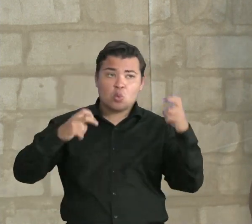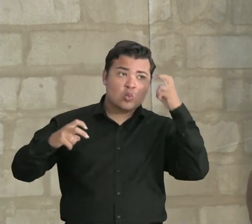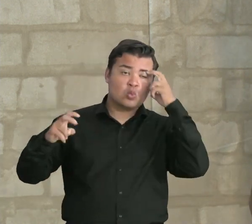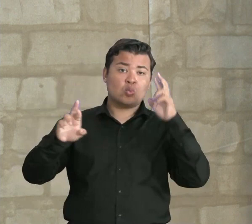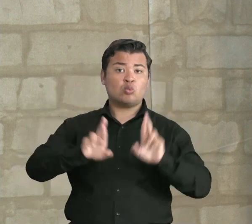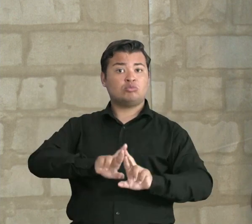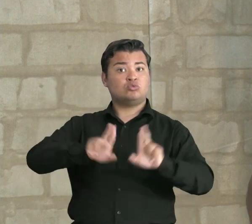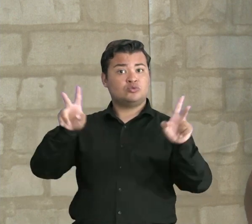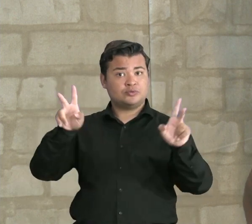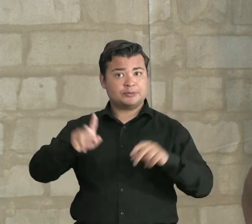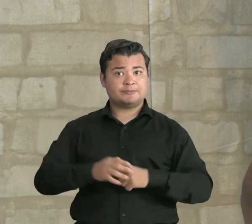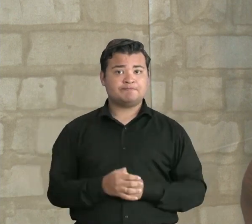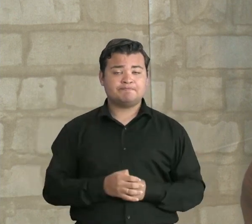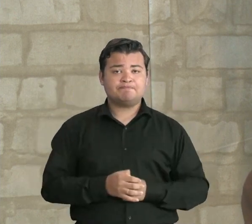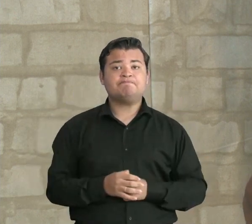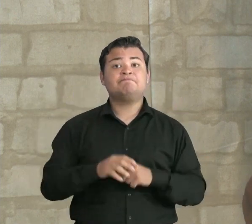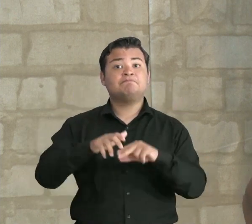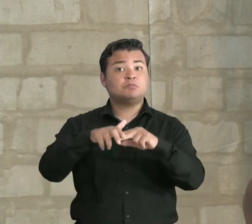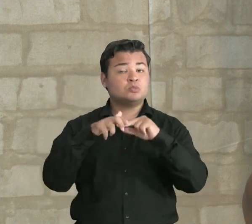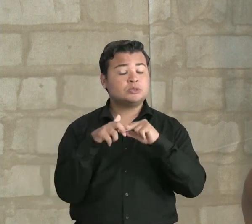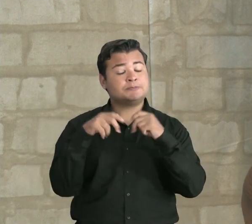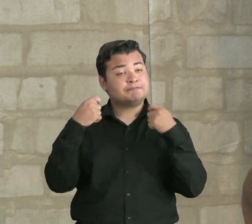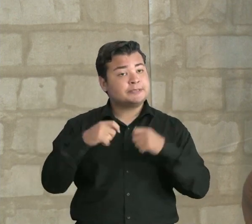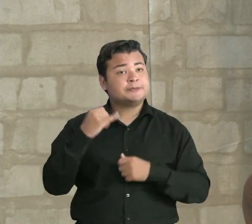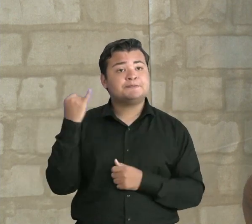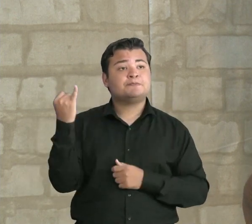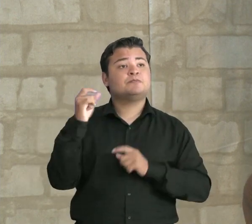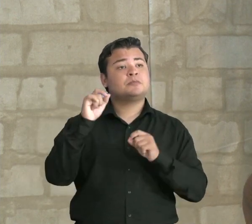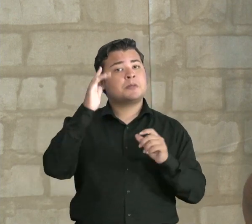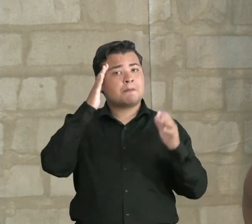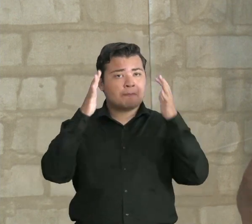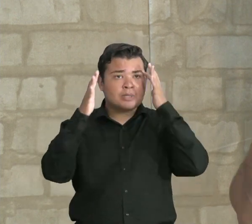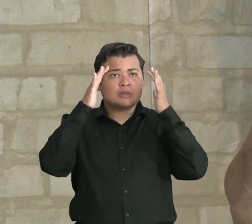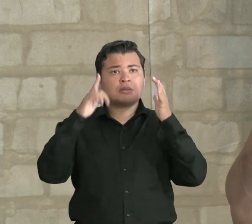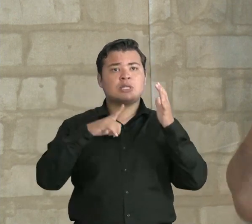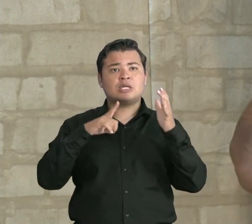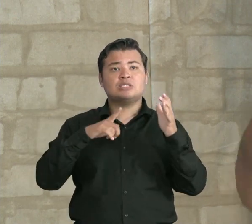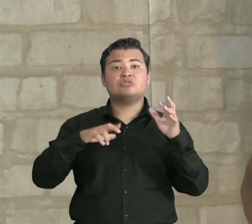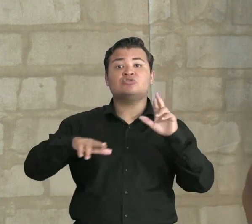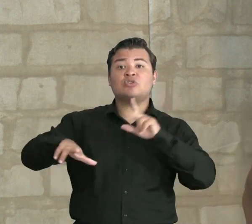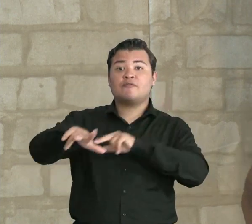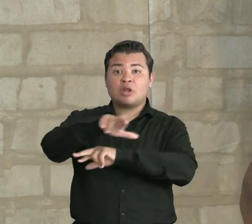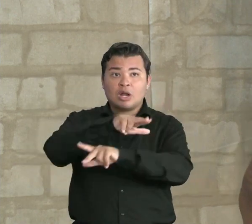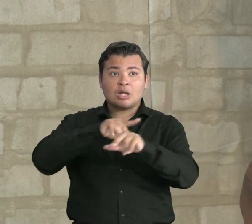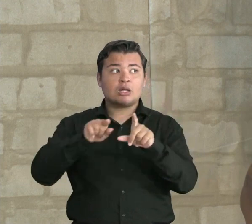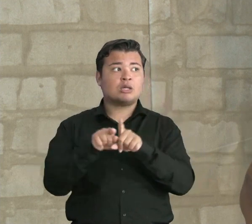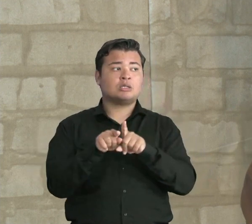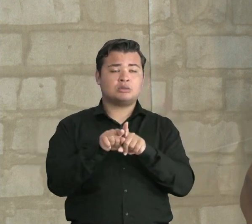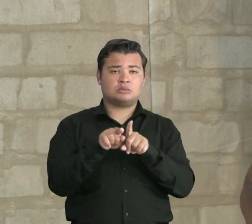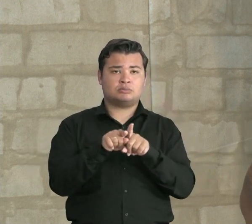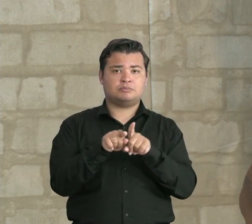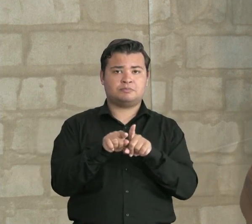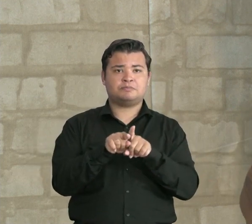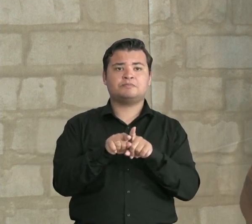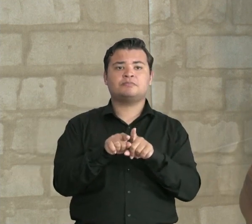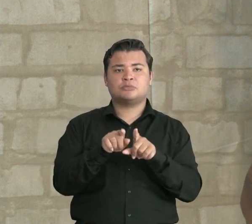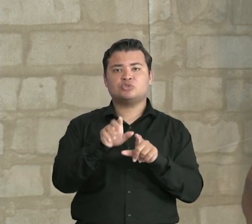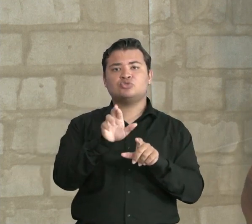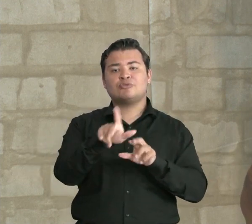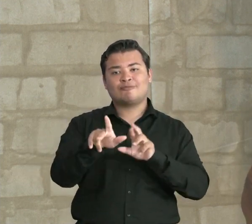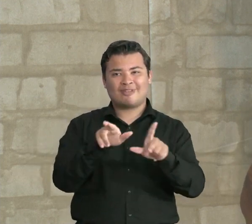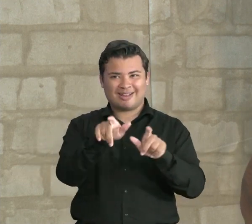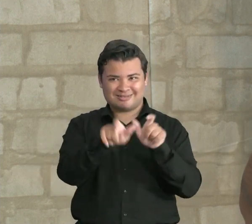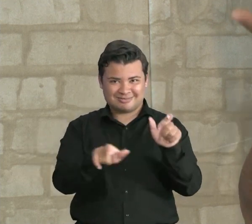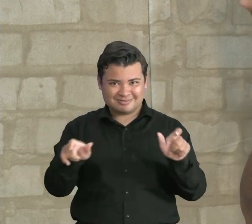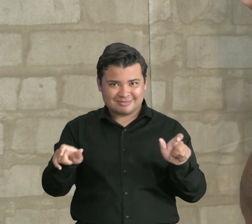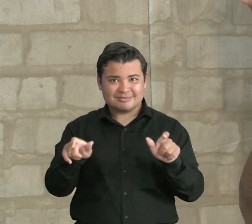precisa sempre estar pensando a diferença, a diversidade, para chegar até esse princípio básico dos